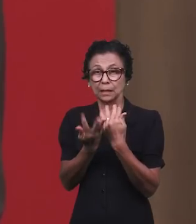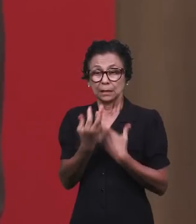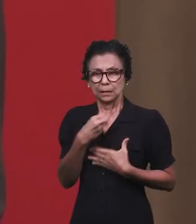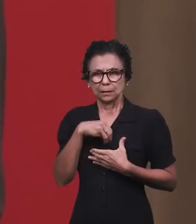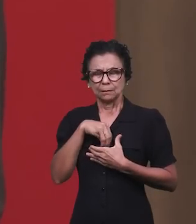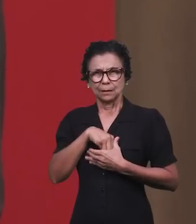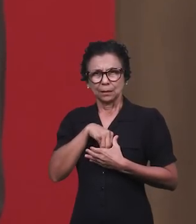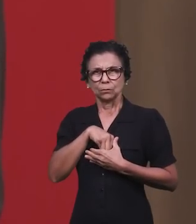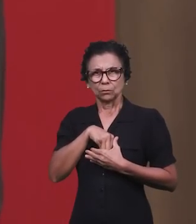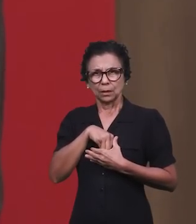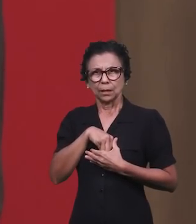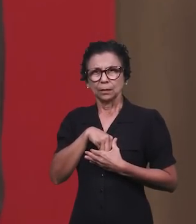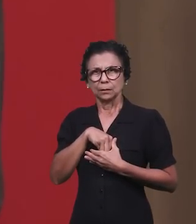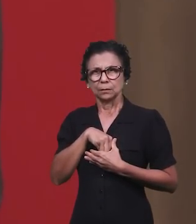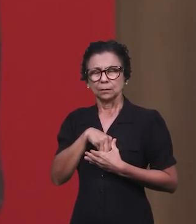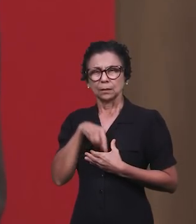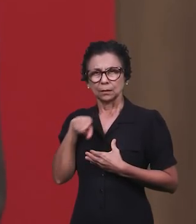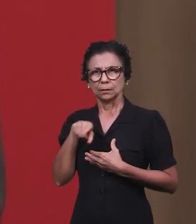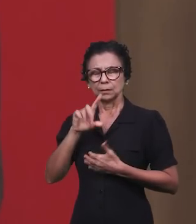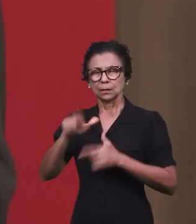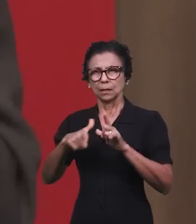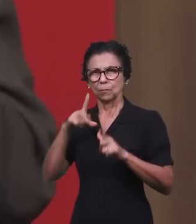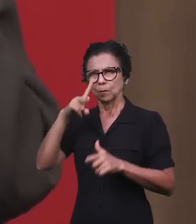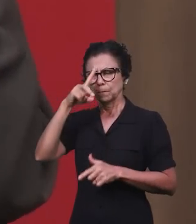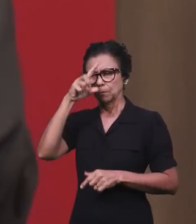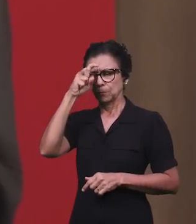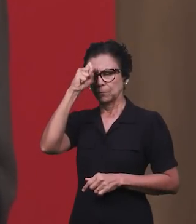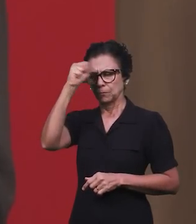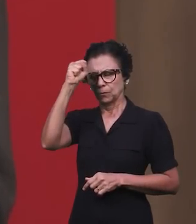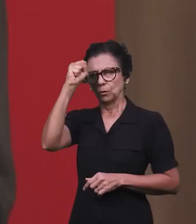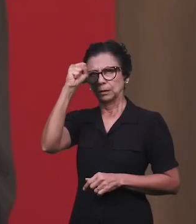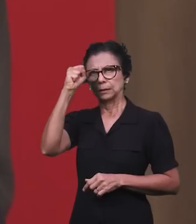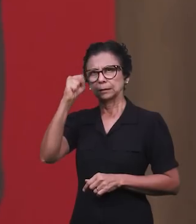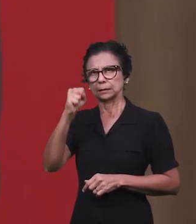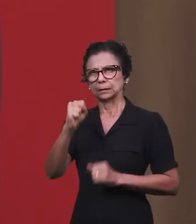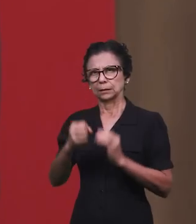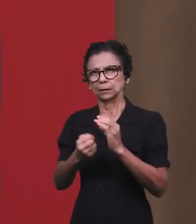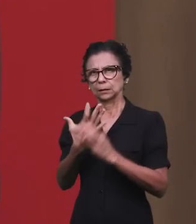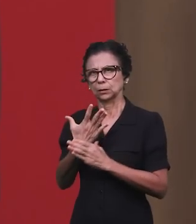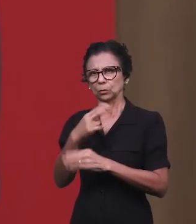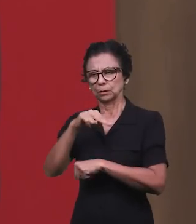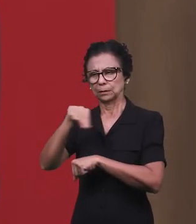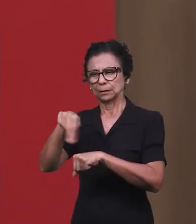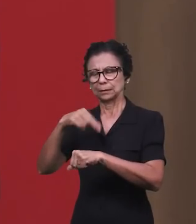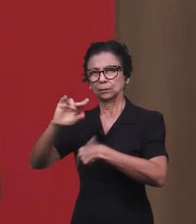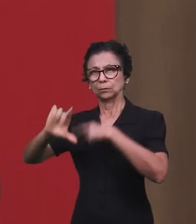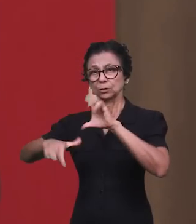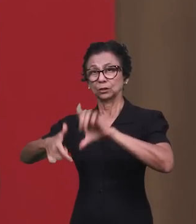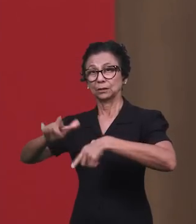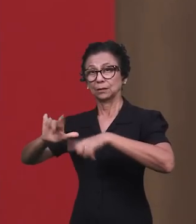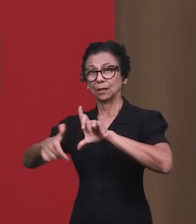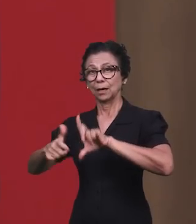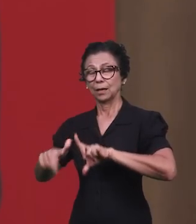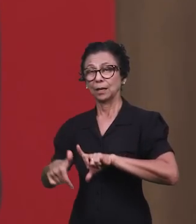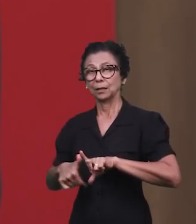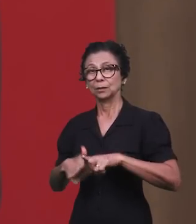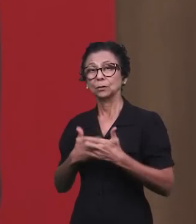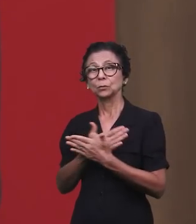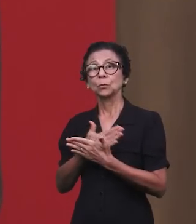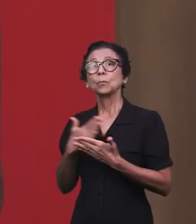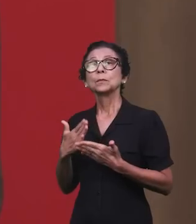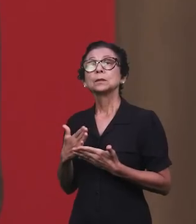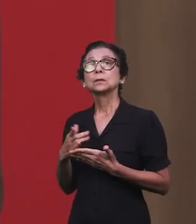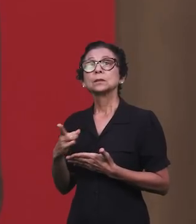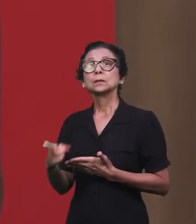interior em Israel muito grande, porque ao criar a nação de Israel, eles tinham aquilo que ninguém tem, que se